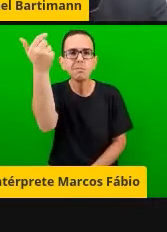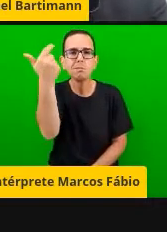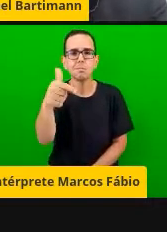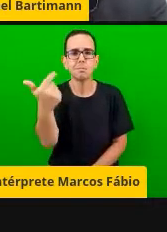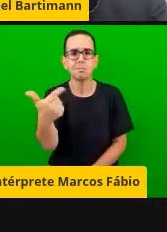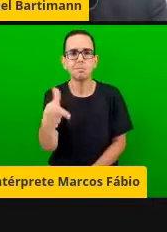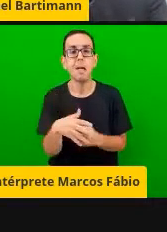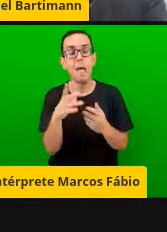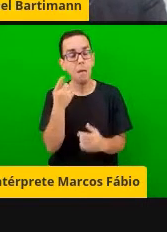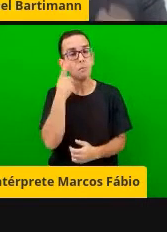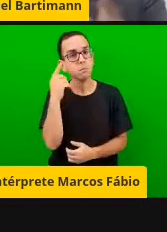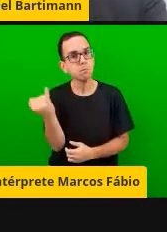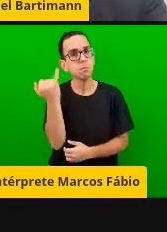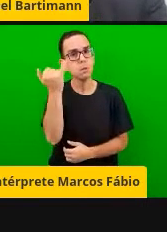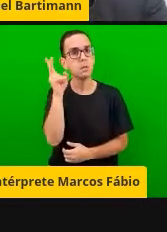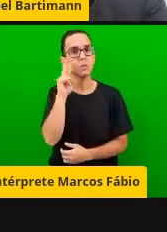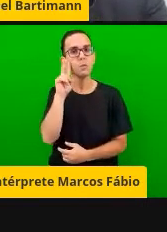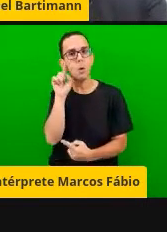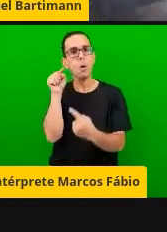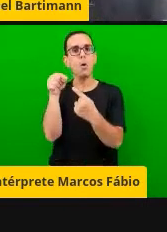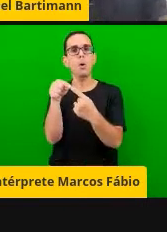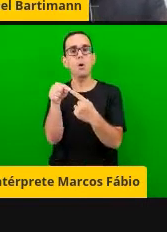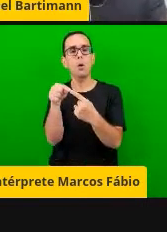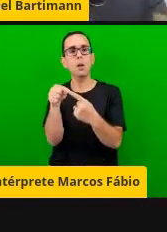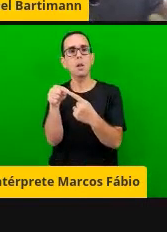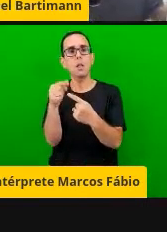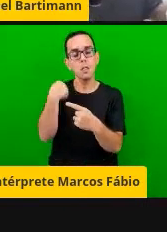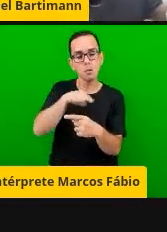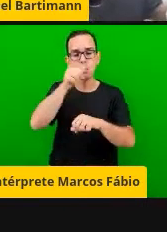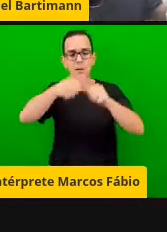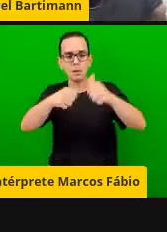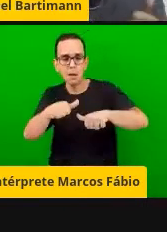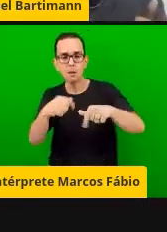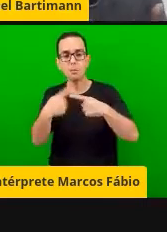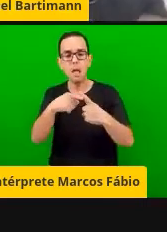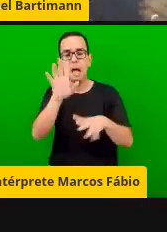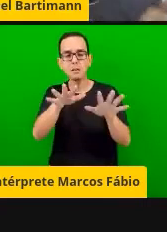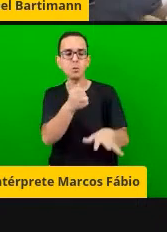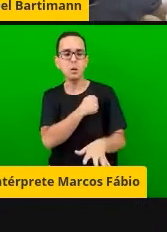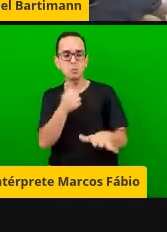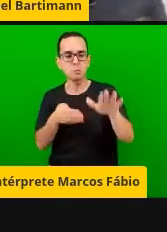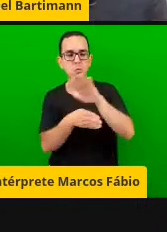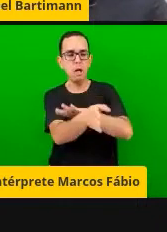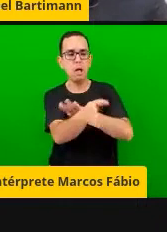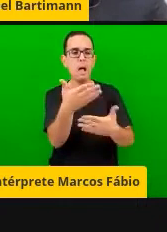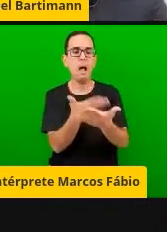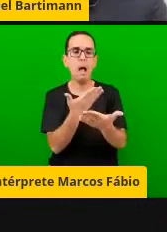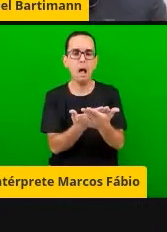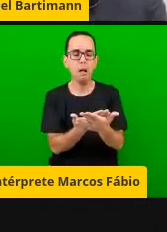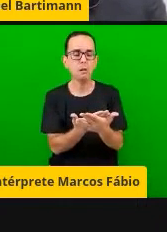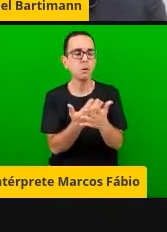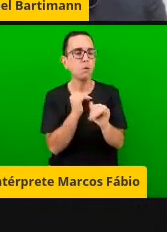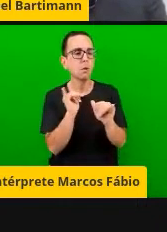considerar, então, a história dentro das nossas análises. E muitas vezes o aluno vem para a sala de aula com uma informação